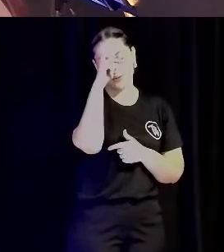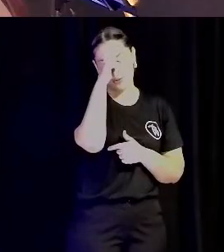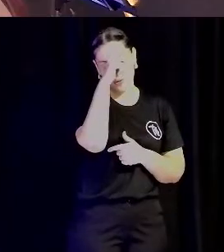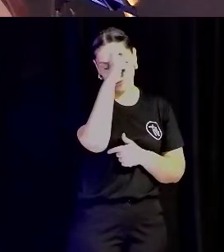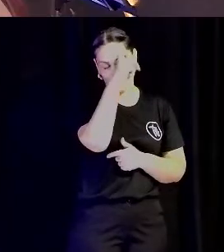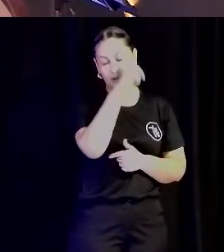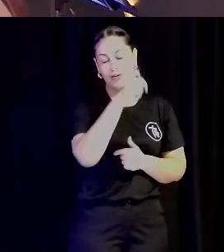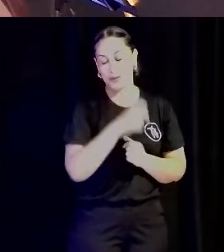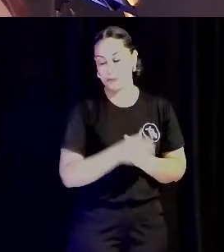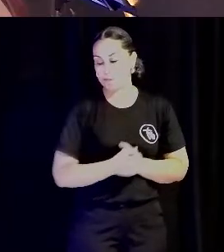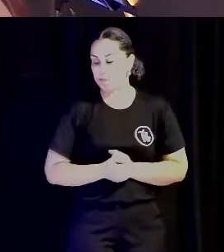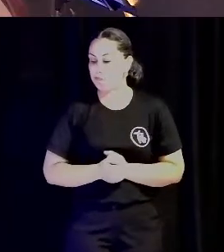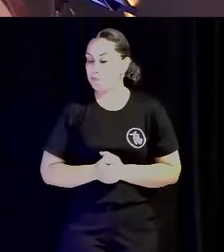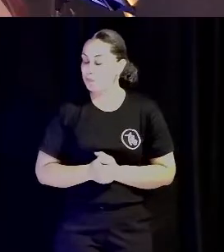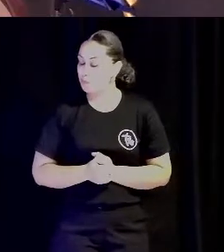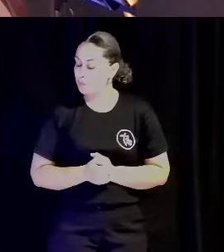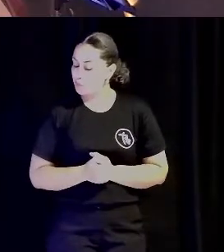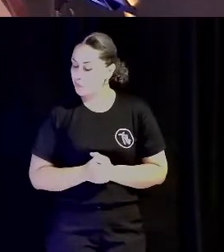concluo.